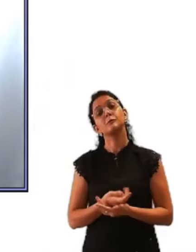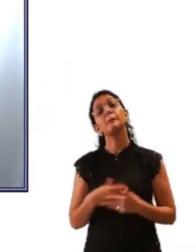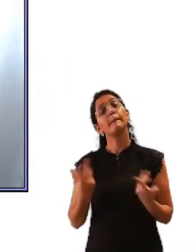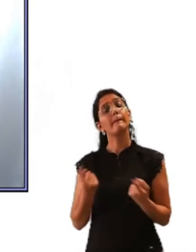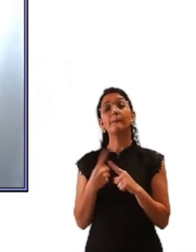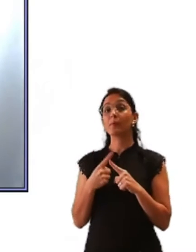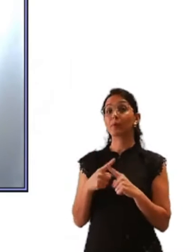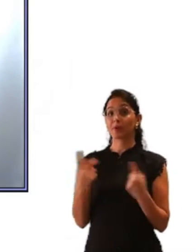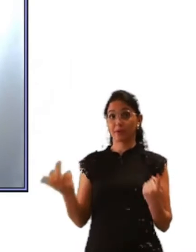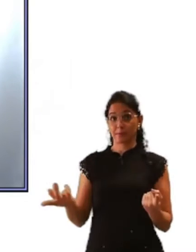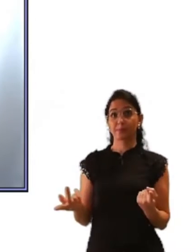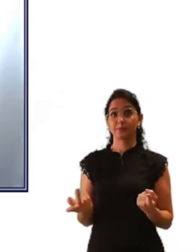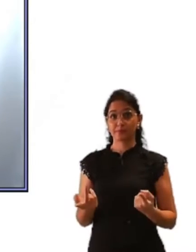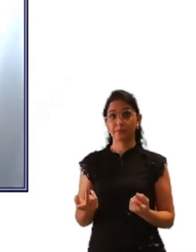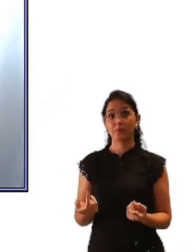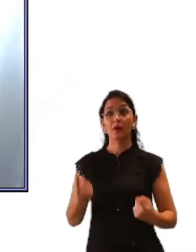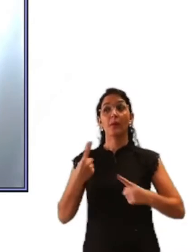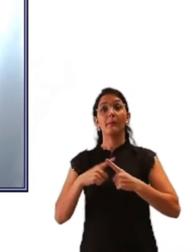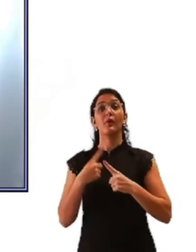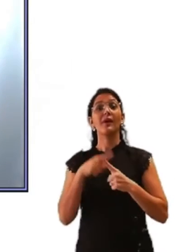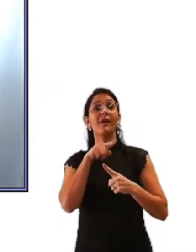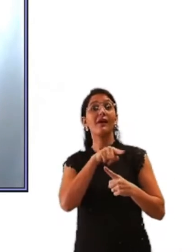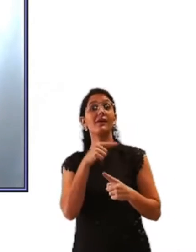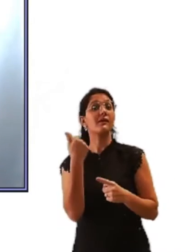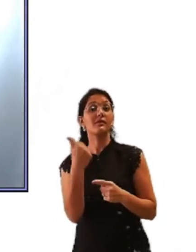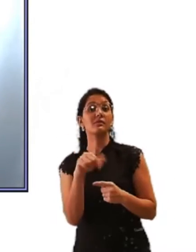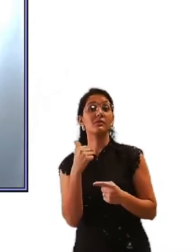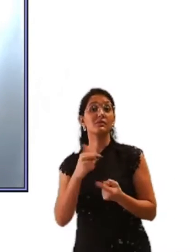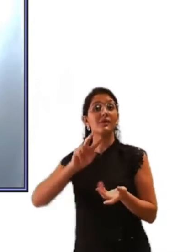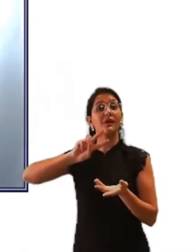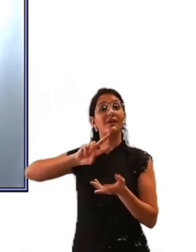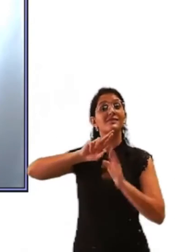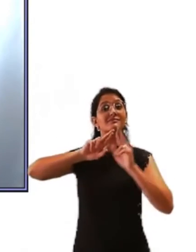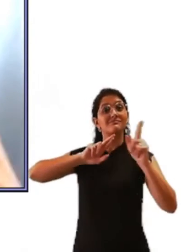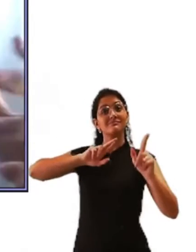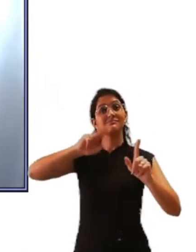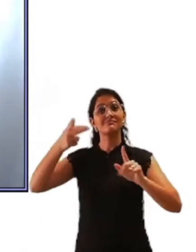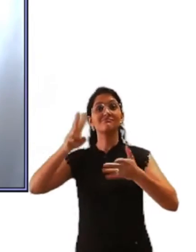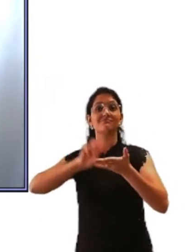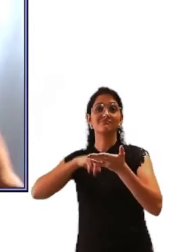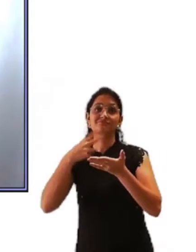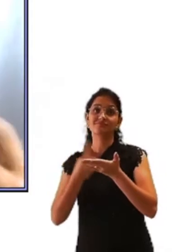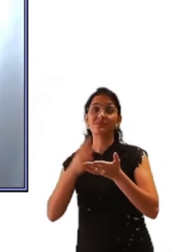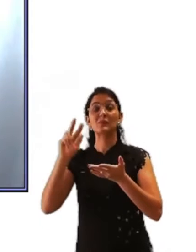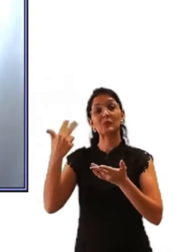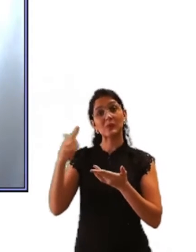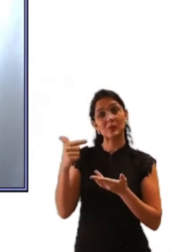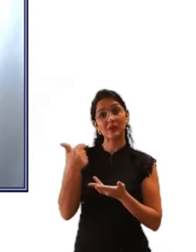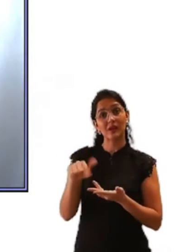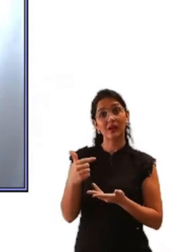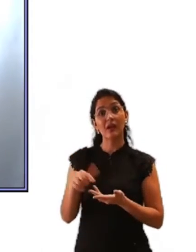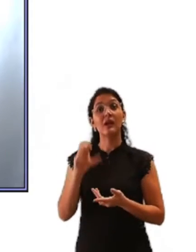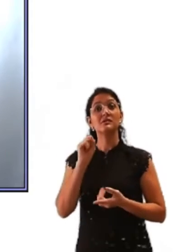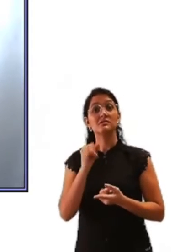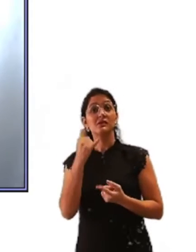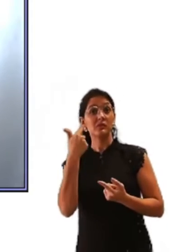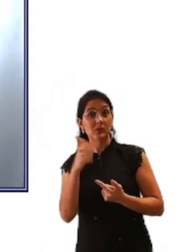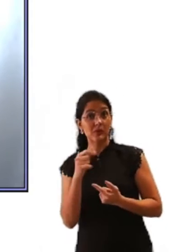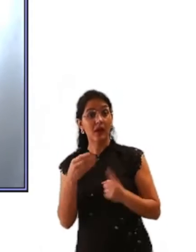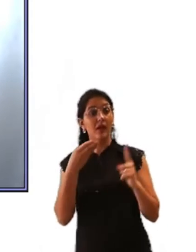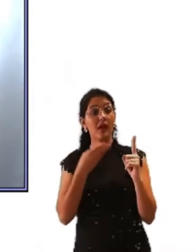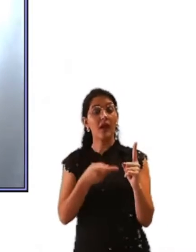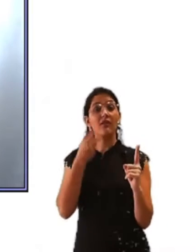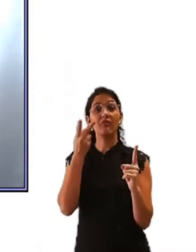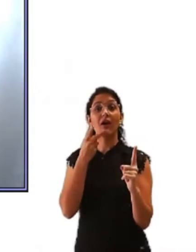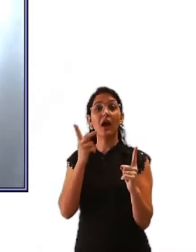porque ali não tem contraditório, né? E se não tem contraditório, o réu não teve oportunidade de se manifestar, ele vai